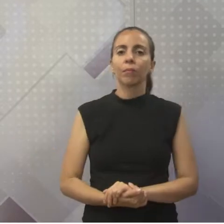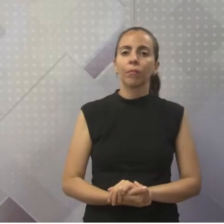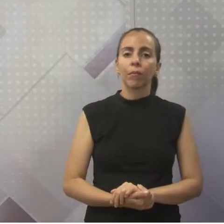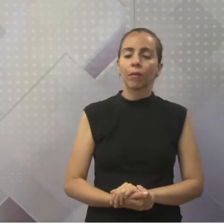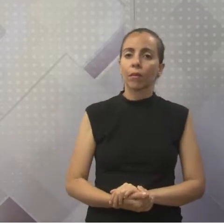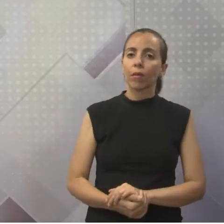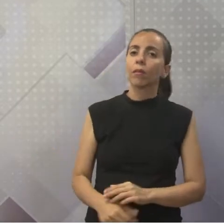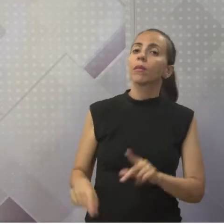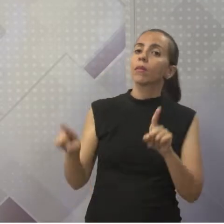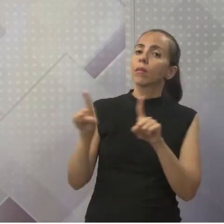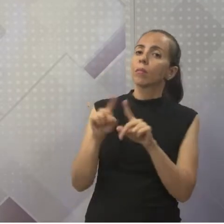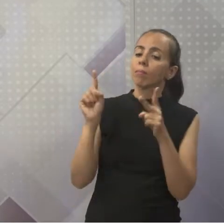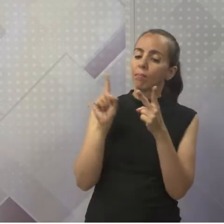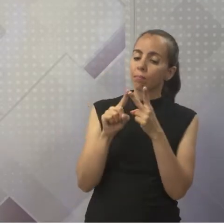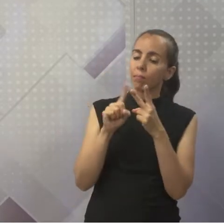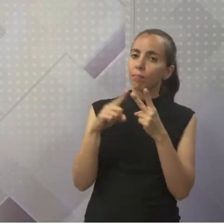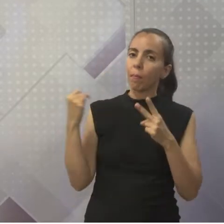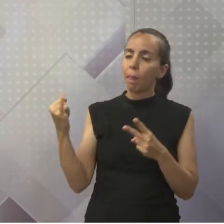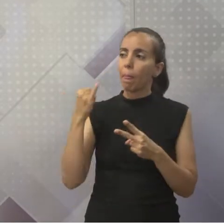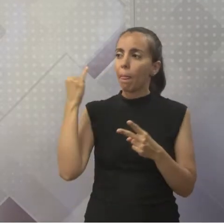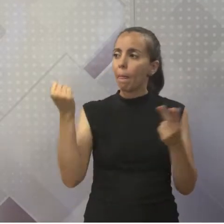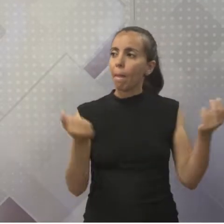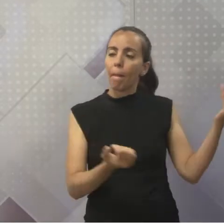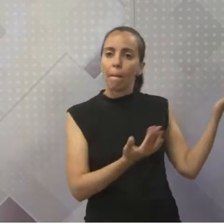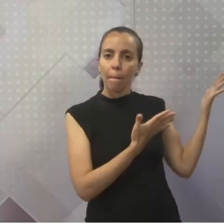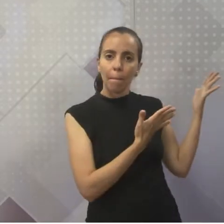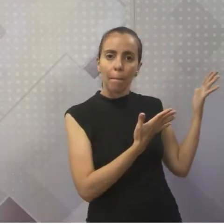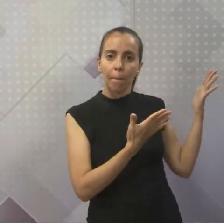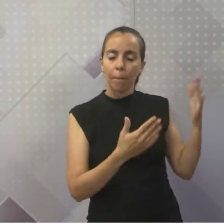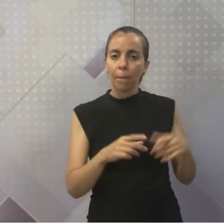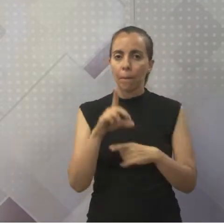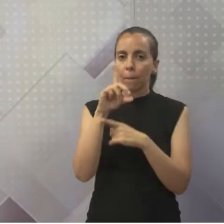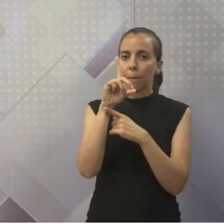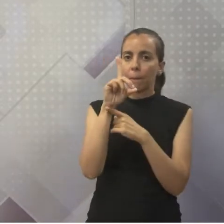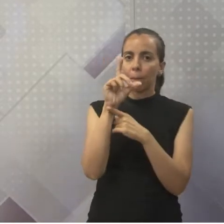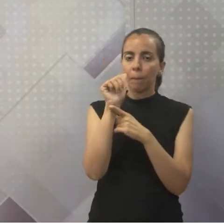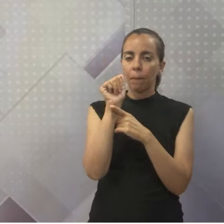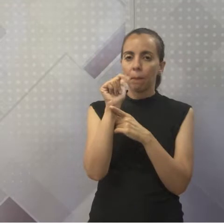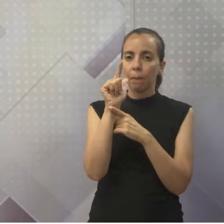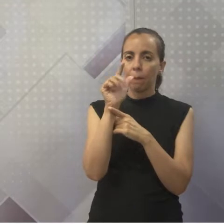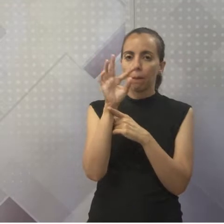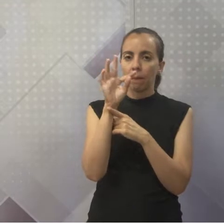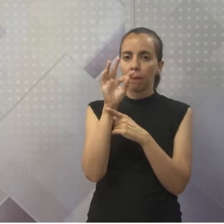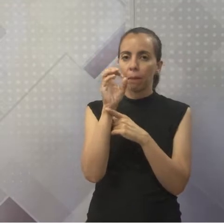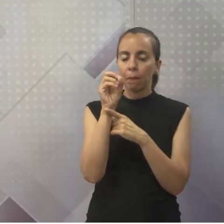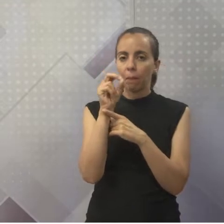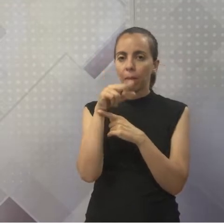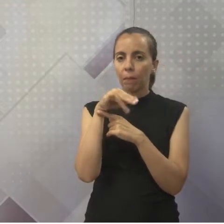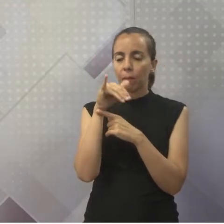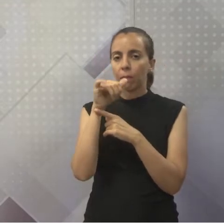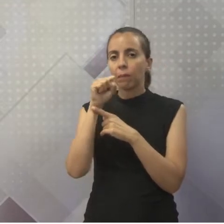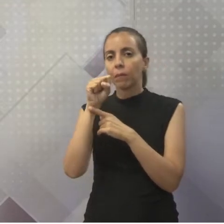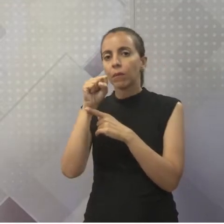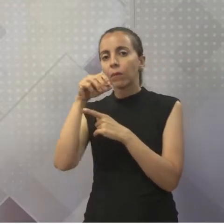Uma outra condição genética importante, no slide aí você está vendo daltonismo e